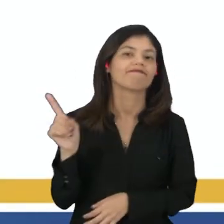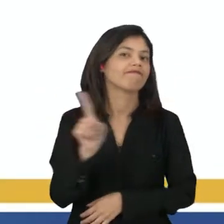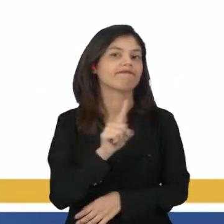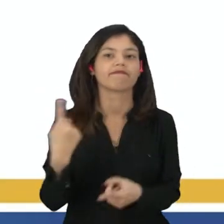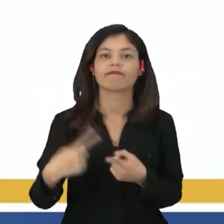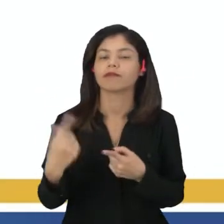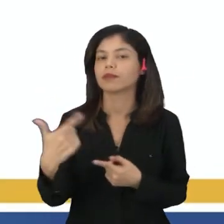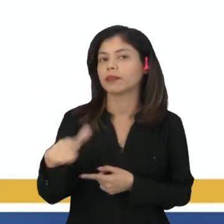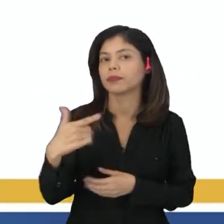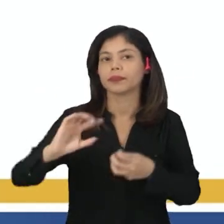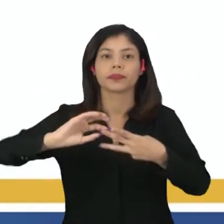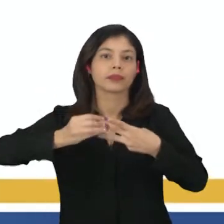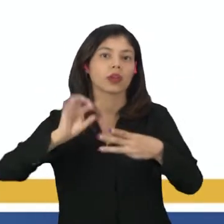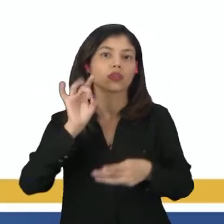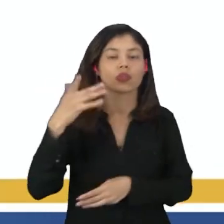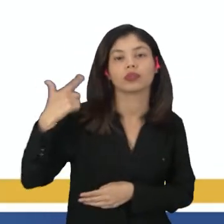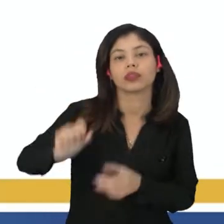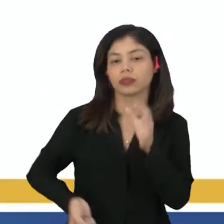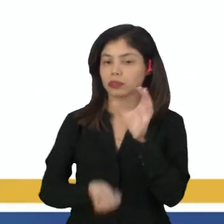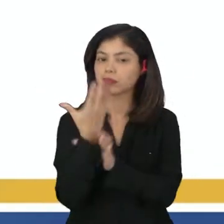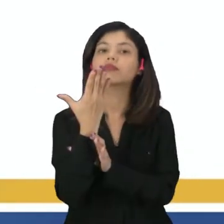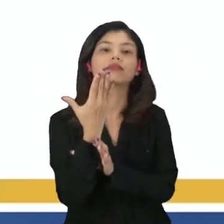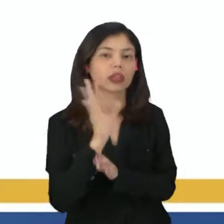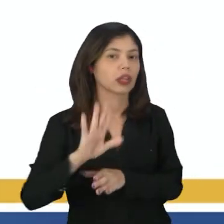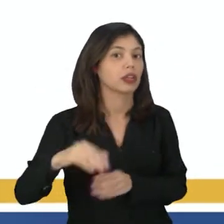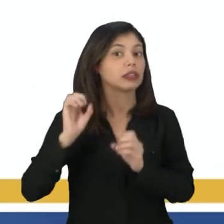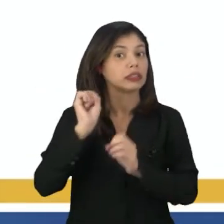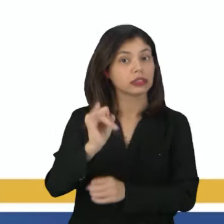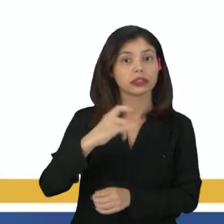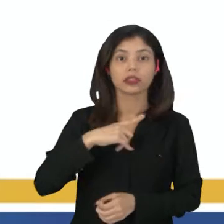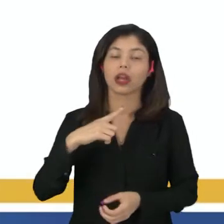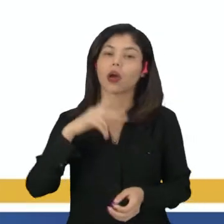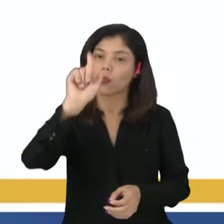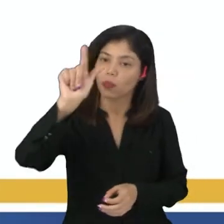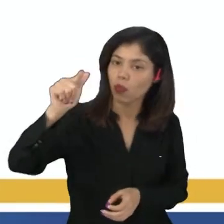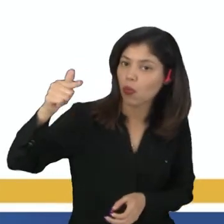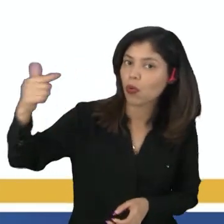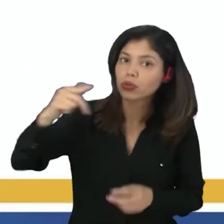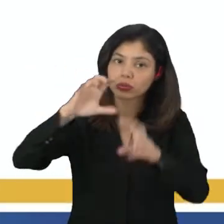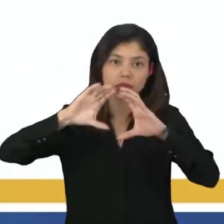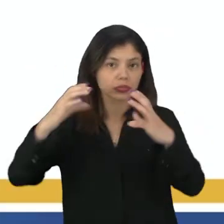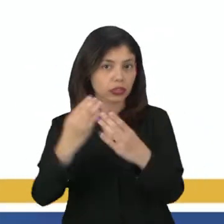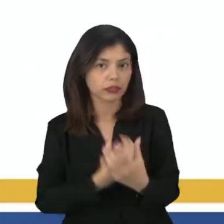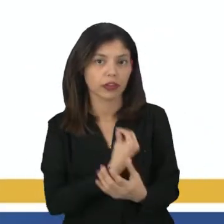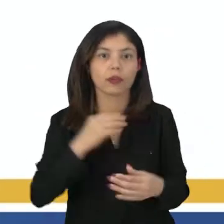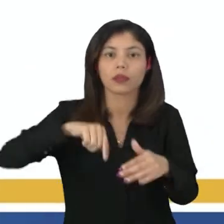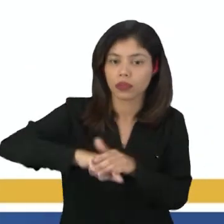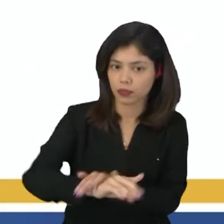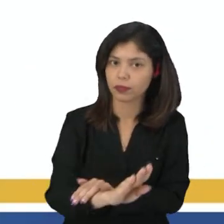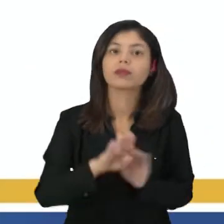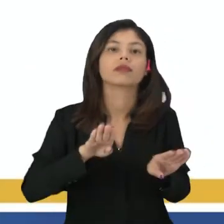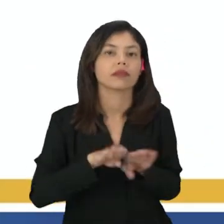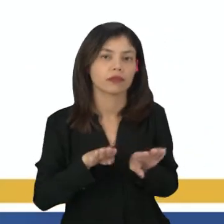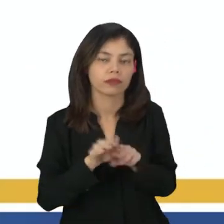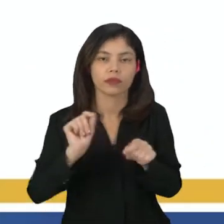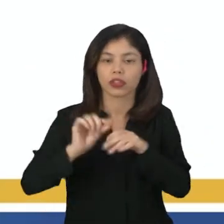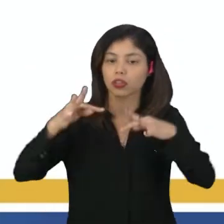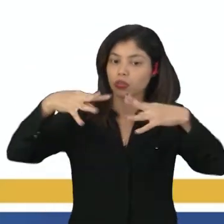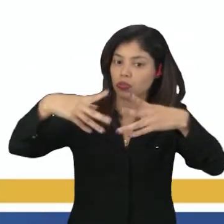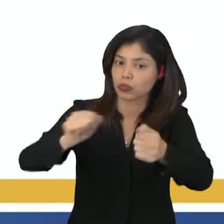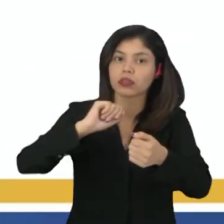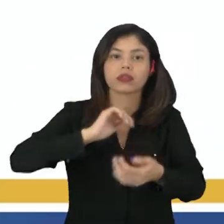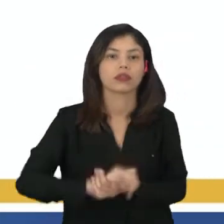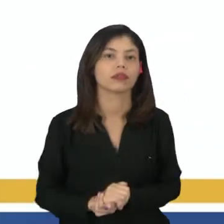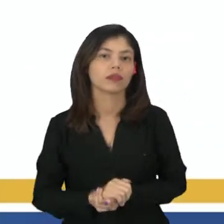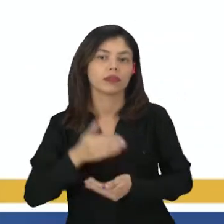próprias células, eles só conseguem existir desde que haja um hospedeiro para que eles consigam ativar todas as suas atividades,